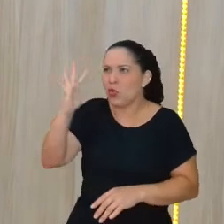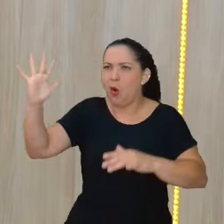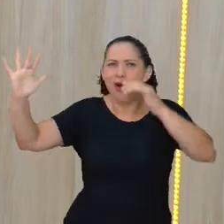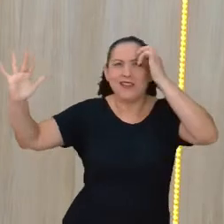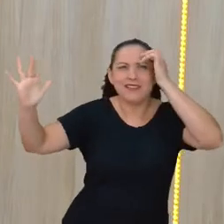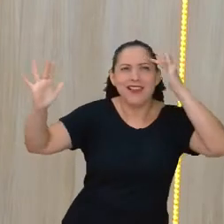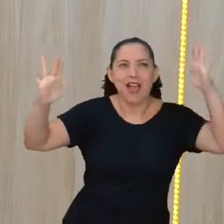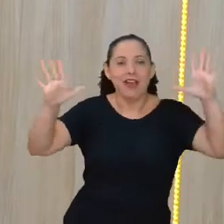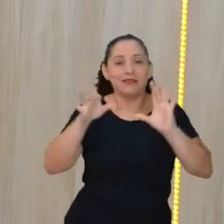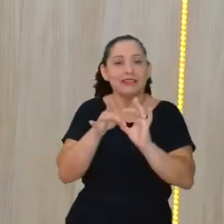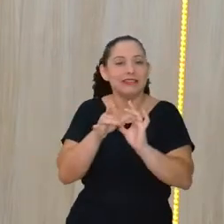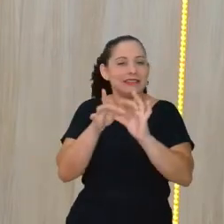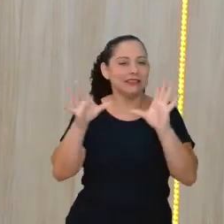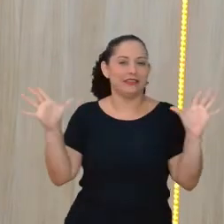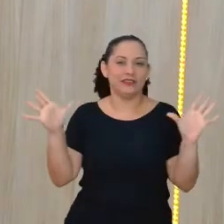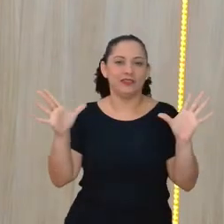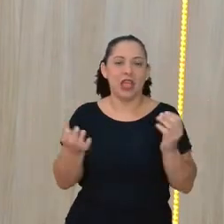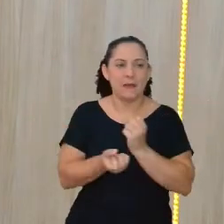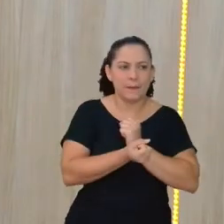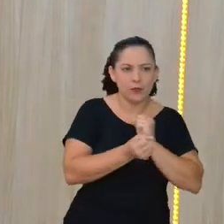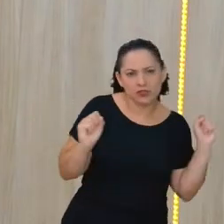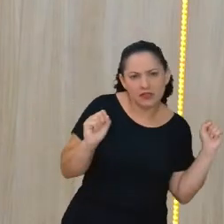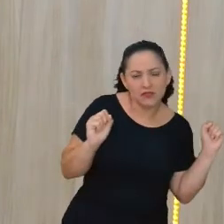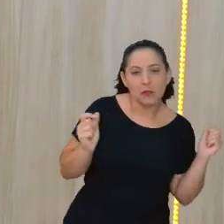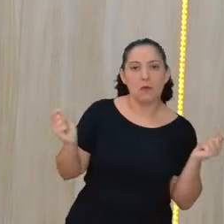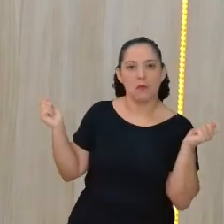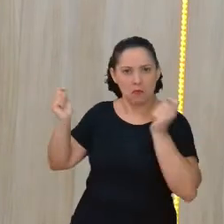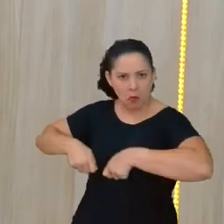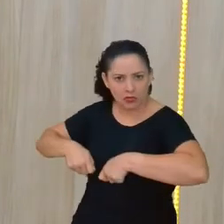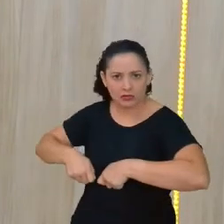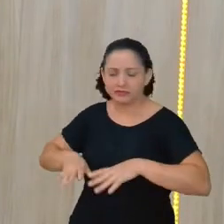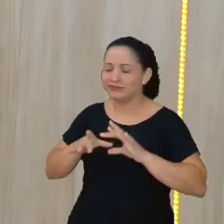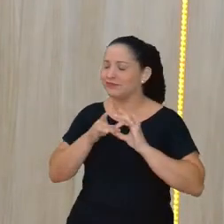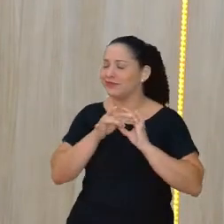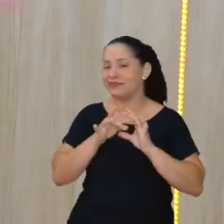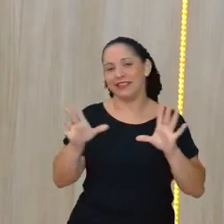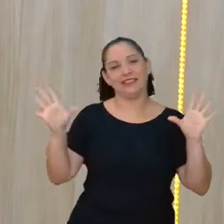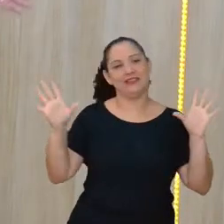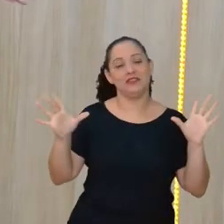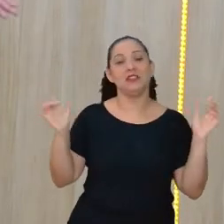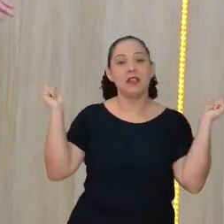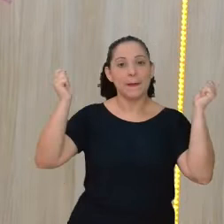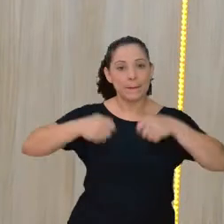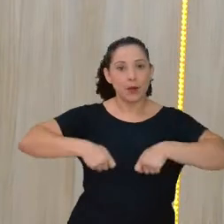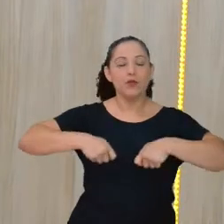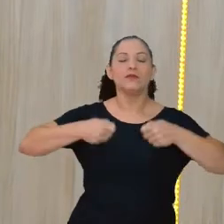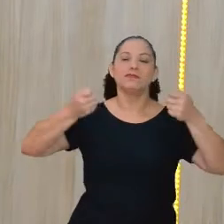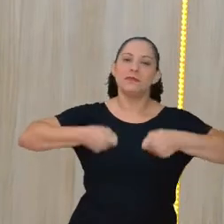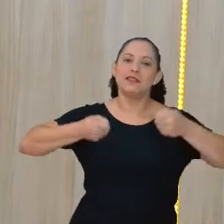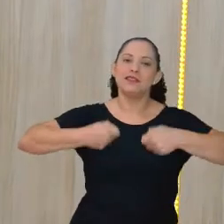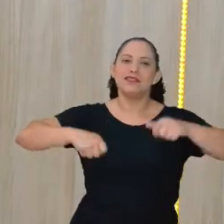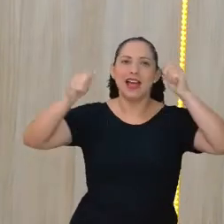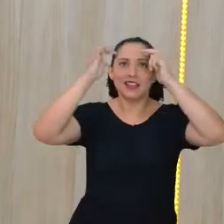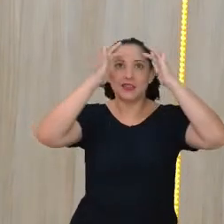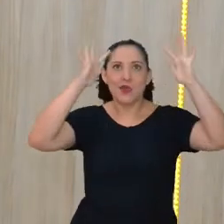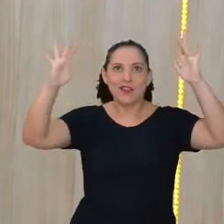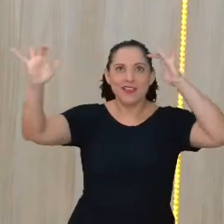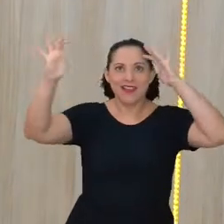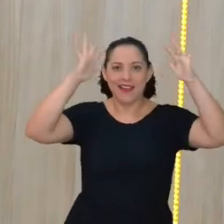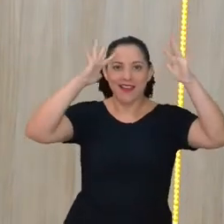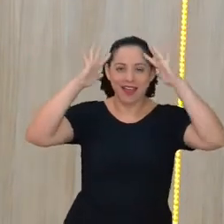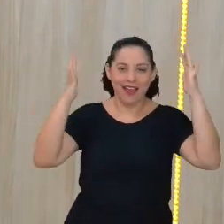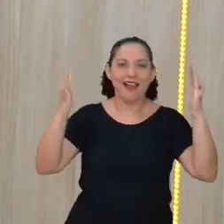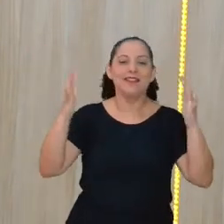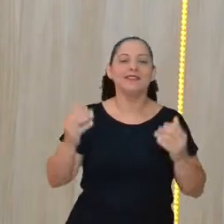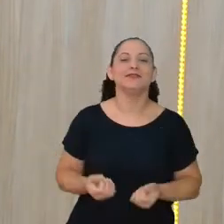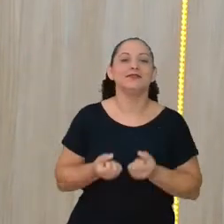quiserem, independente se é impossível, se é possível. A gente sabe que sonhar é preciso e a gente tem que sonhar grande mesmo, tem que